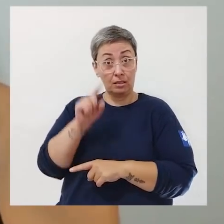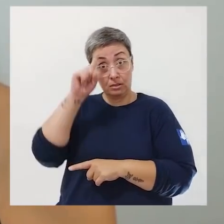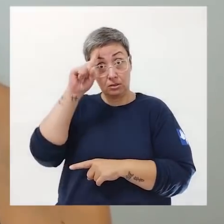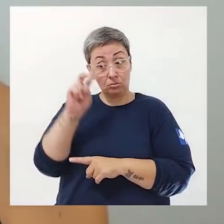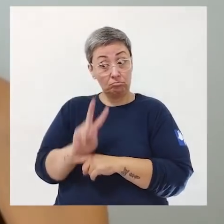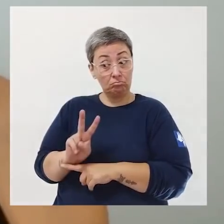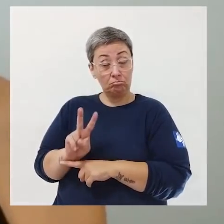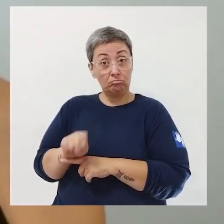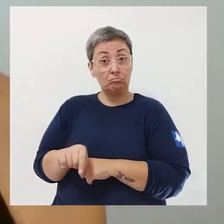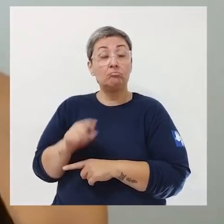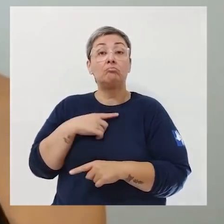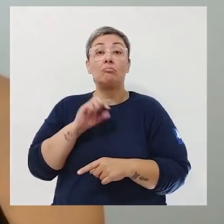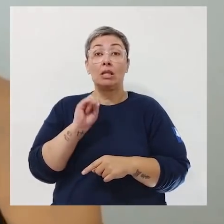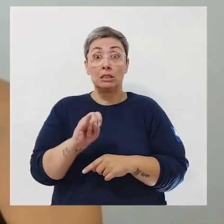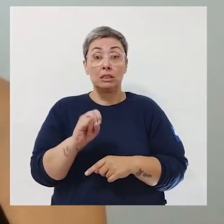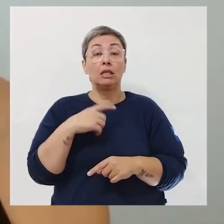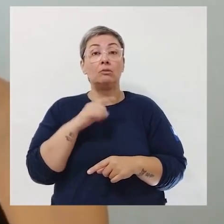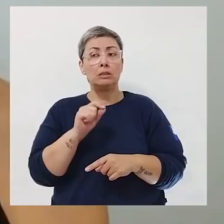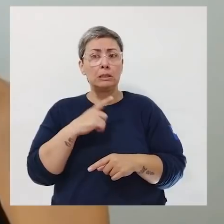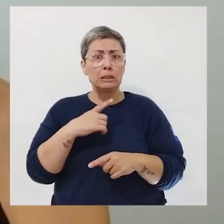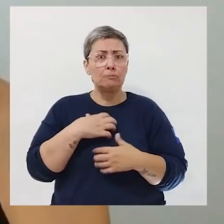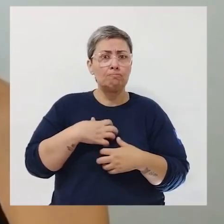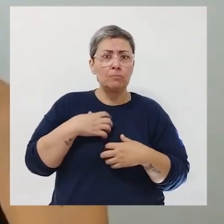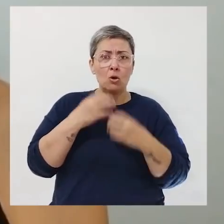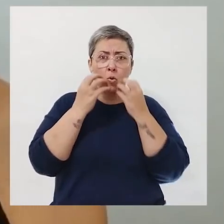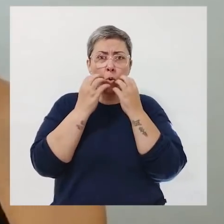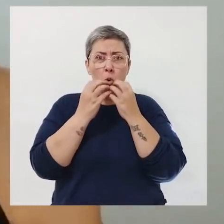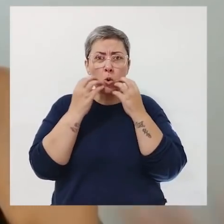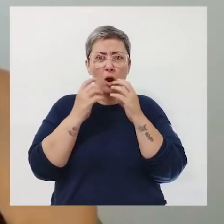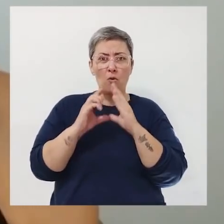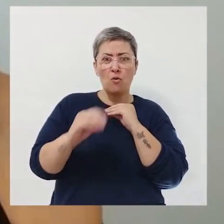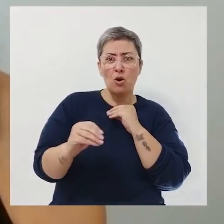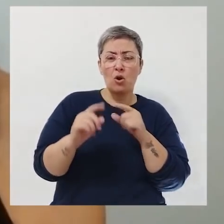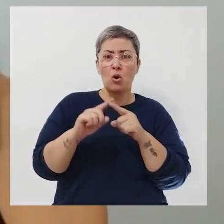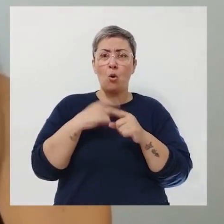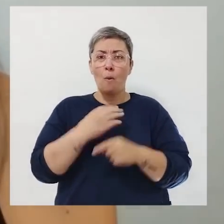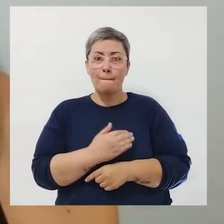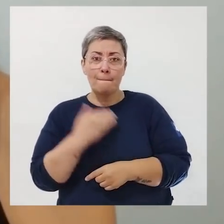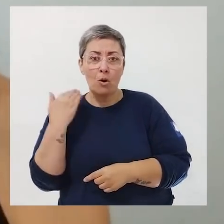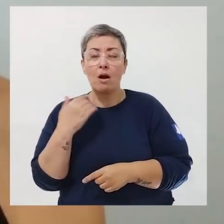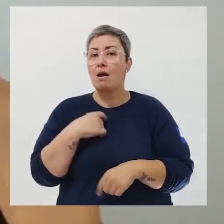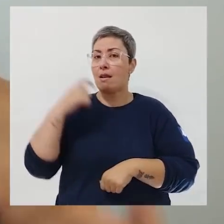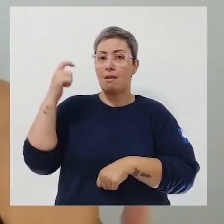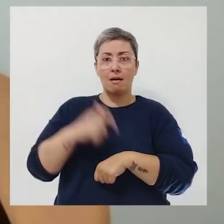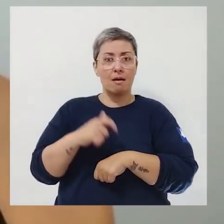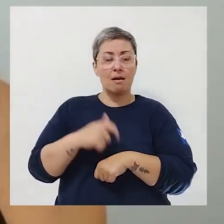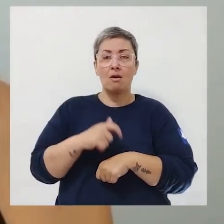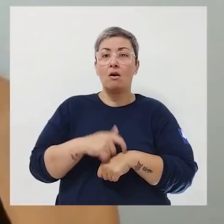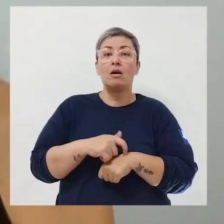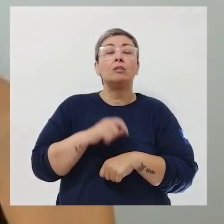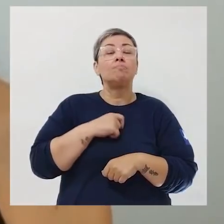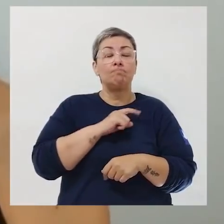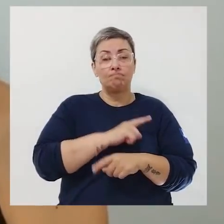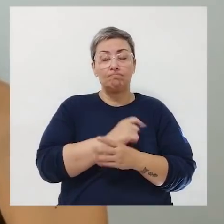10 dias. E se o animal apresentar sintomas da raiva, fugir ou morrer, deve-se